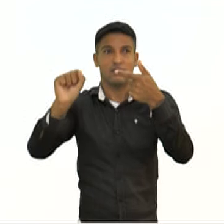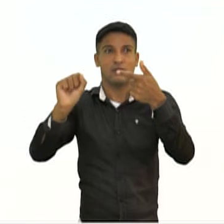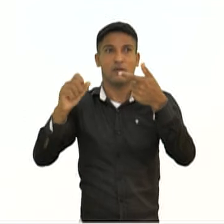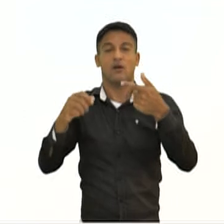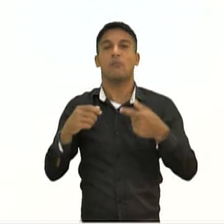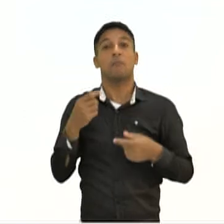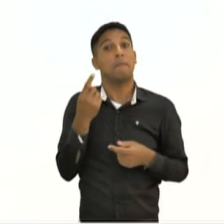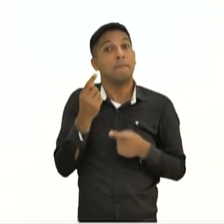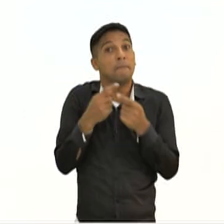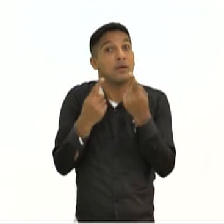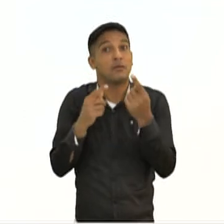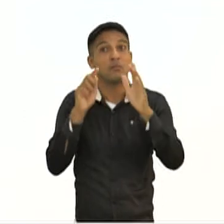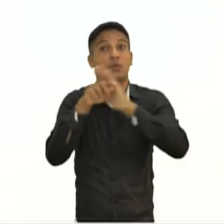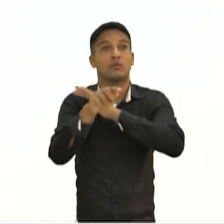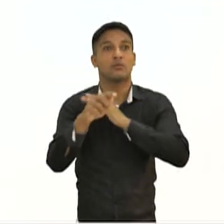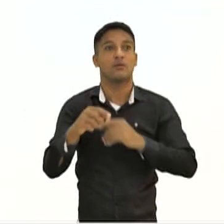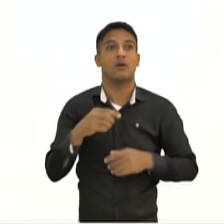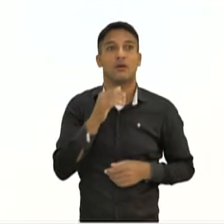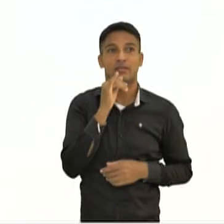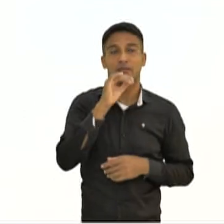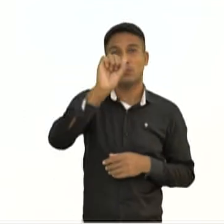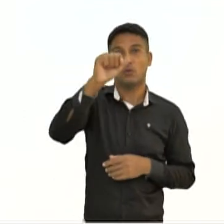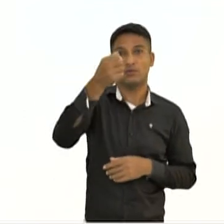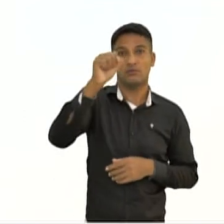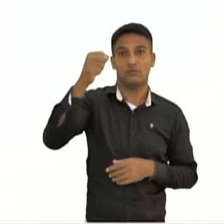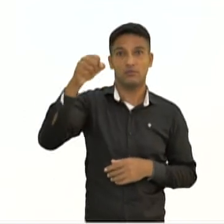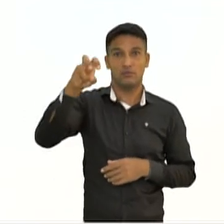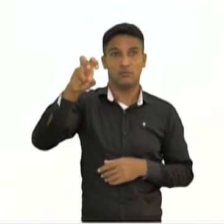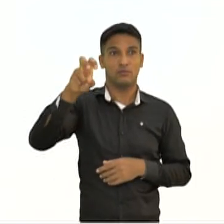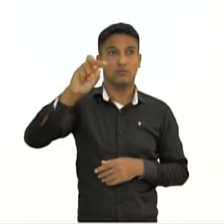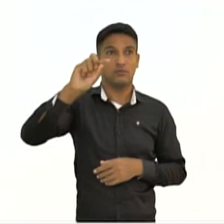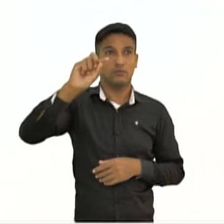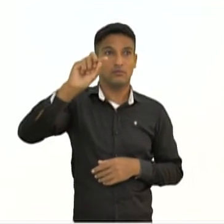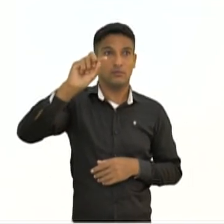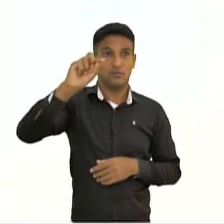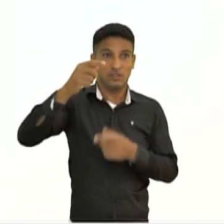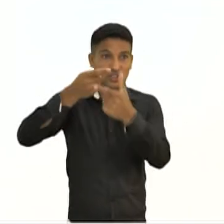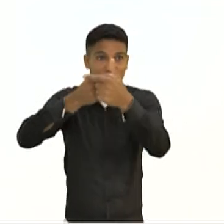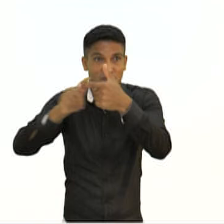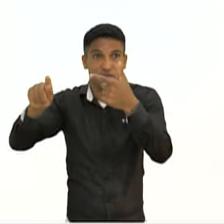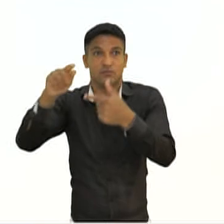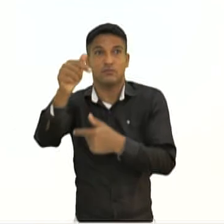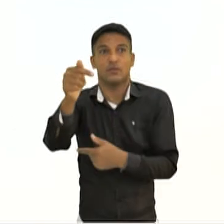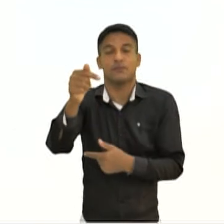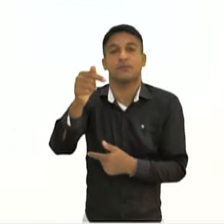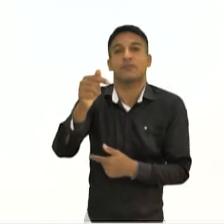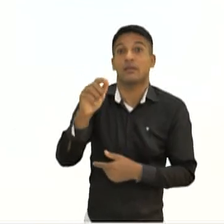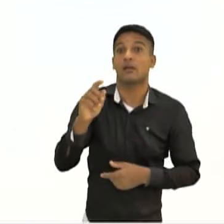perguntando para vocês. 885 dividido por 7, eu posso dizer que é